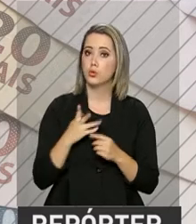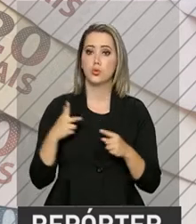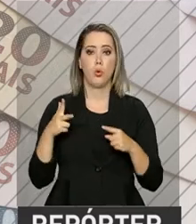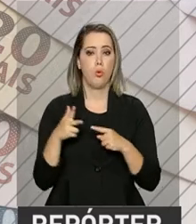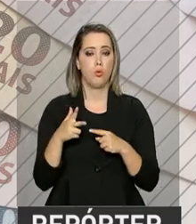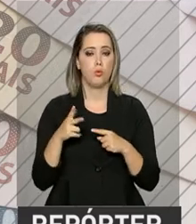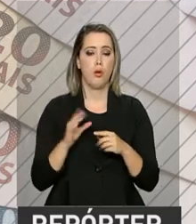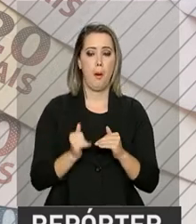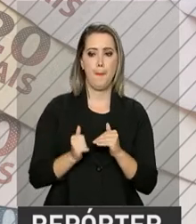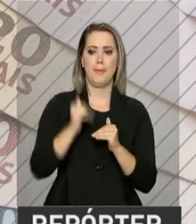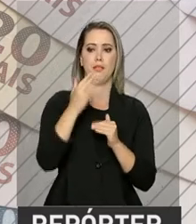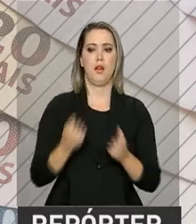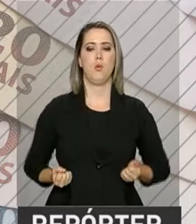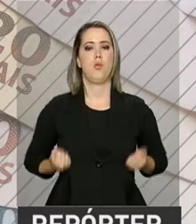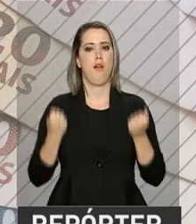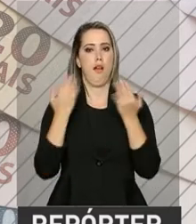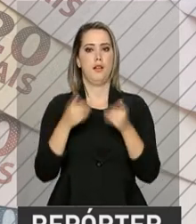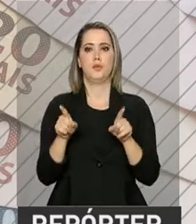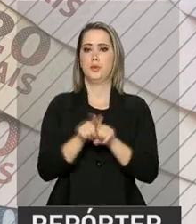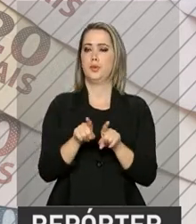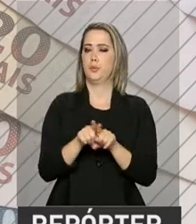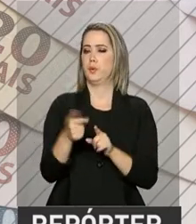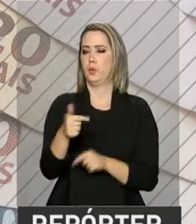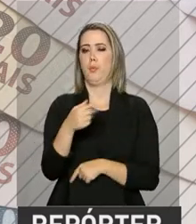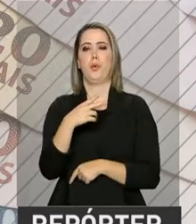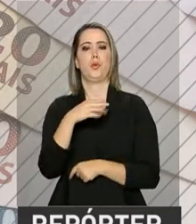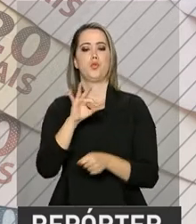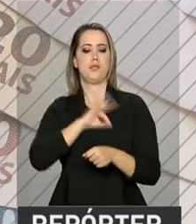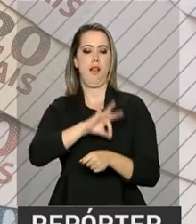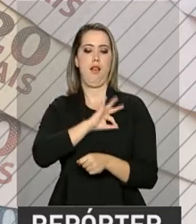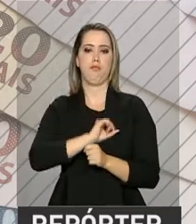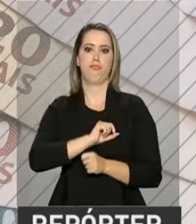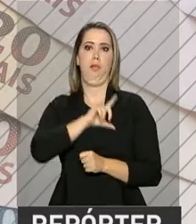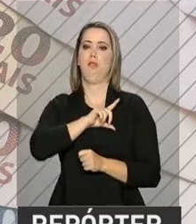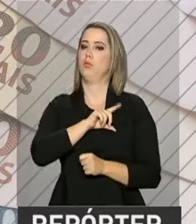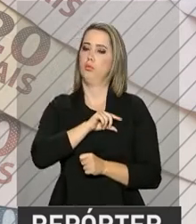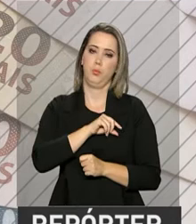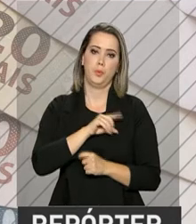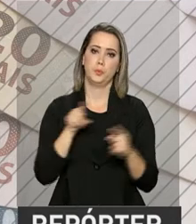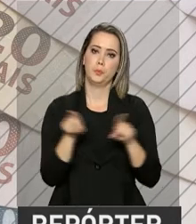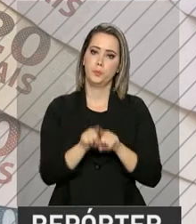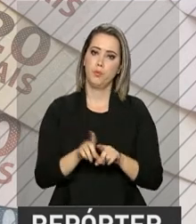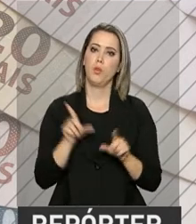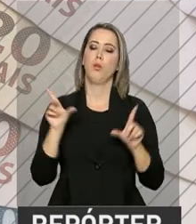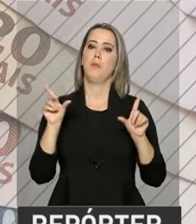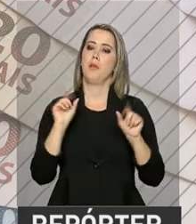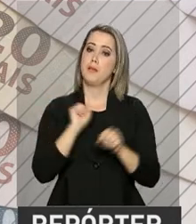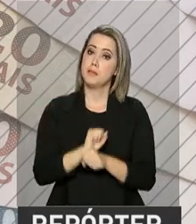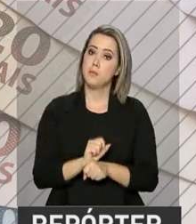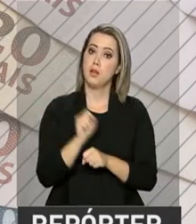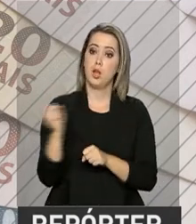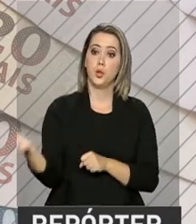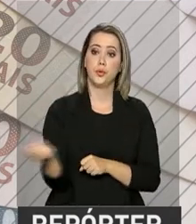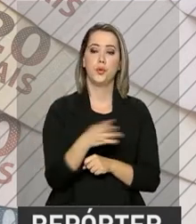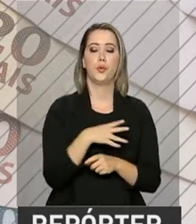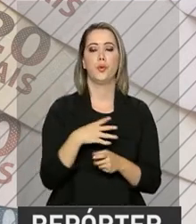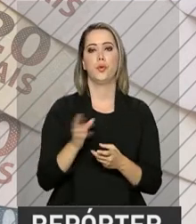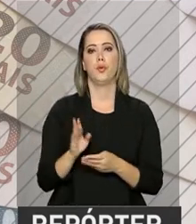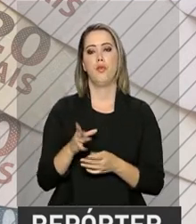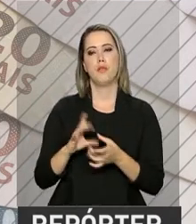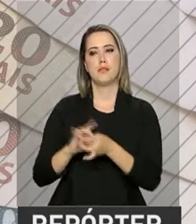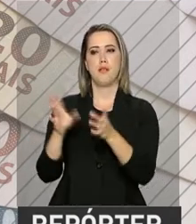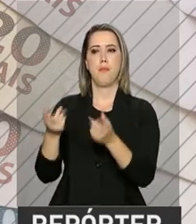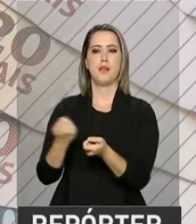a administração e os servidores públicos e devem paralisar a concessão de novas vantagens